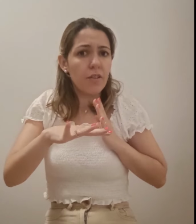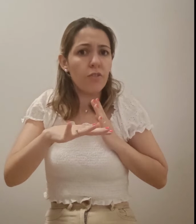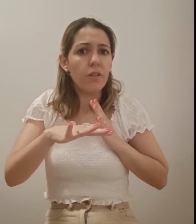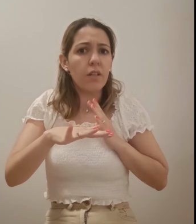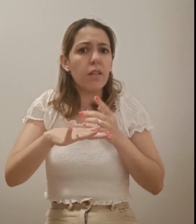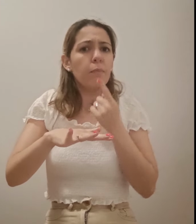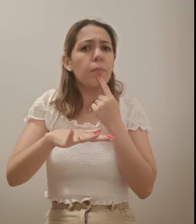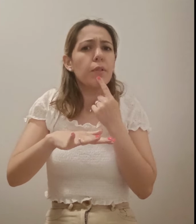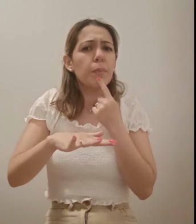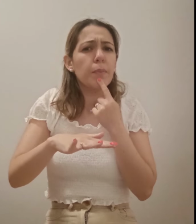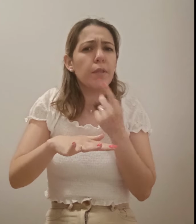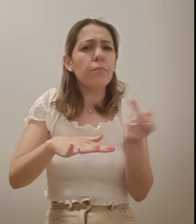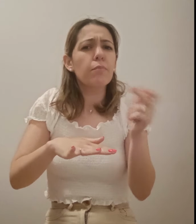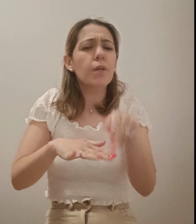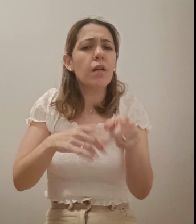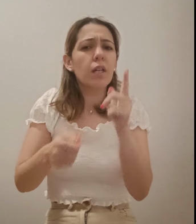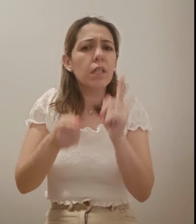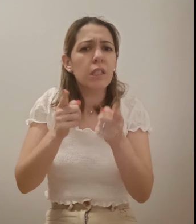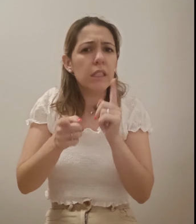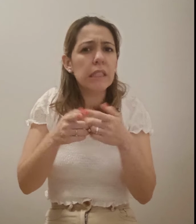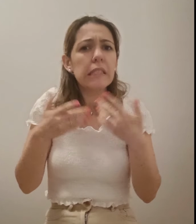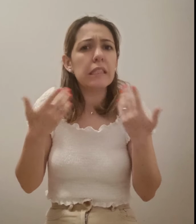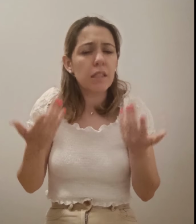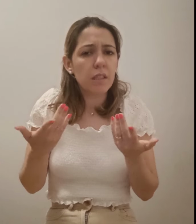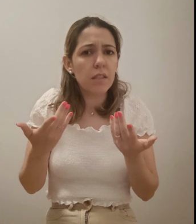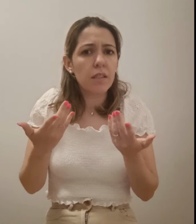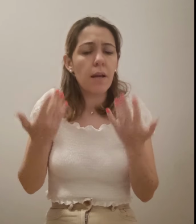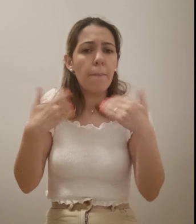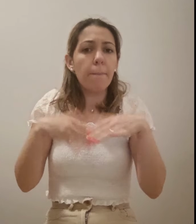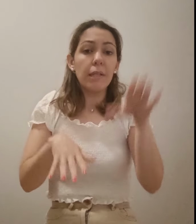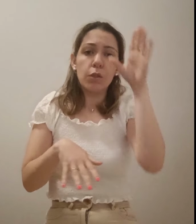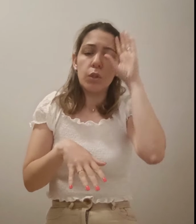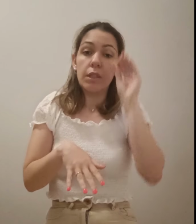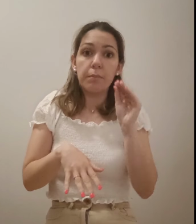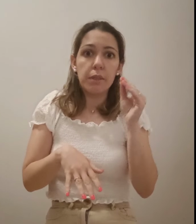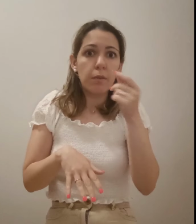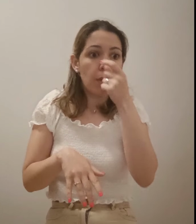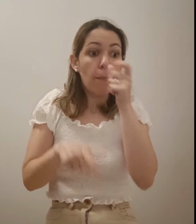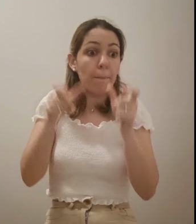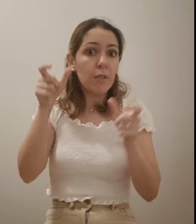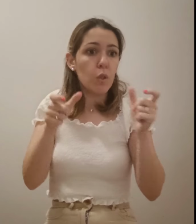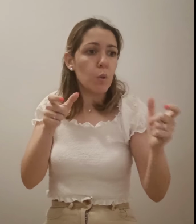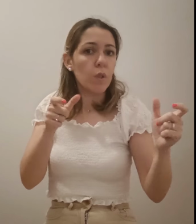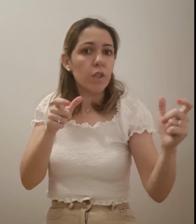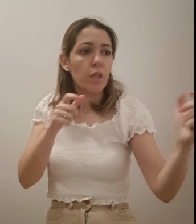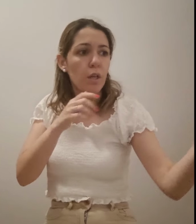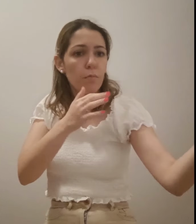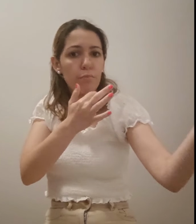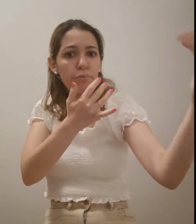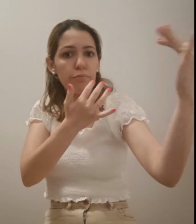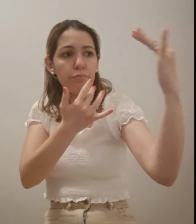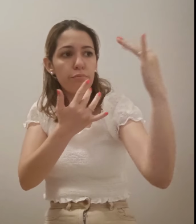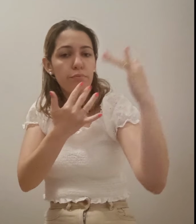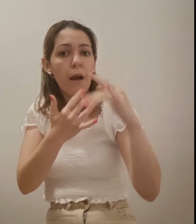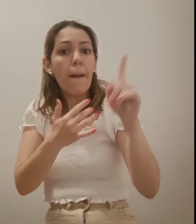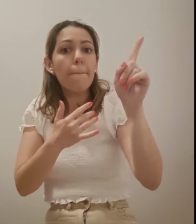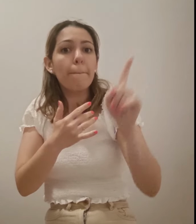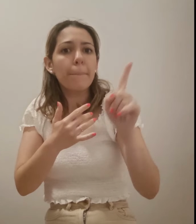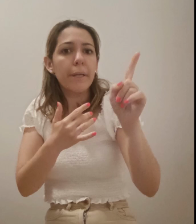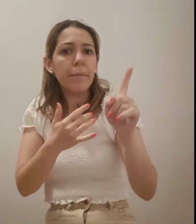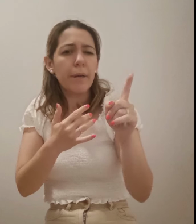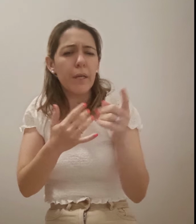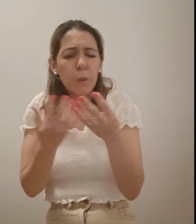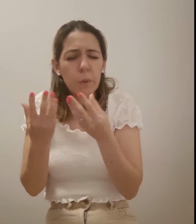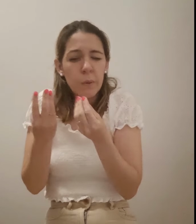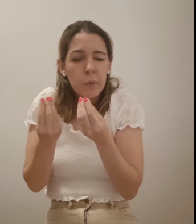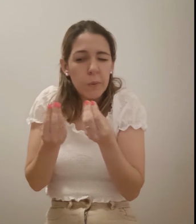passava. O que não poderíamos prever era a chegada das pessoas. Apareceram primeiro com receio,